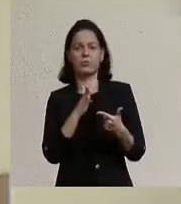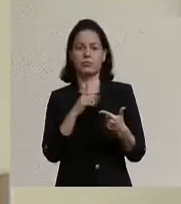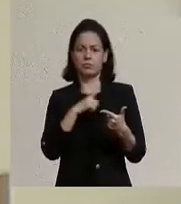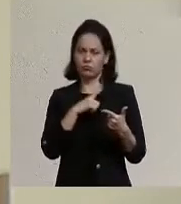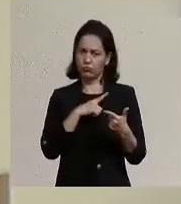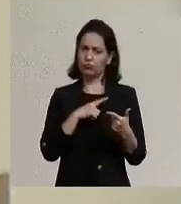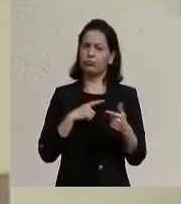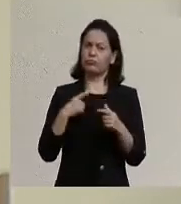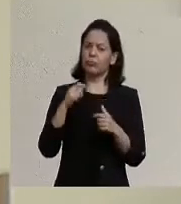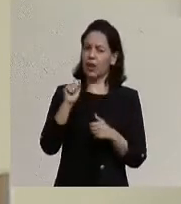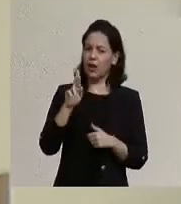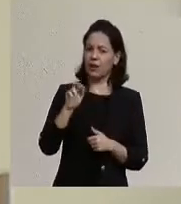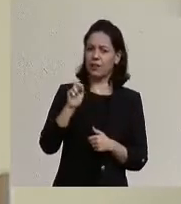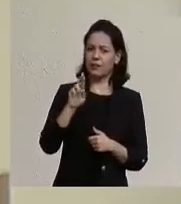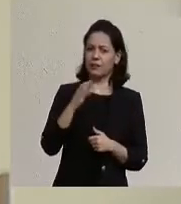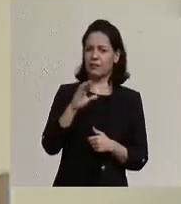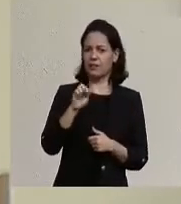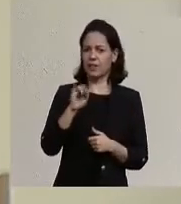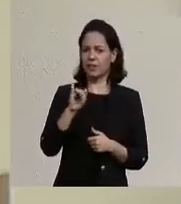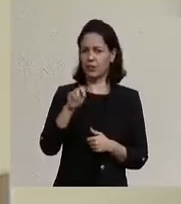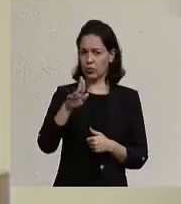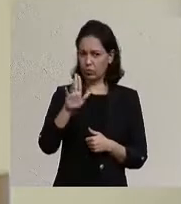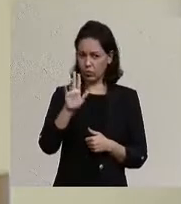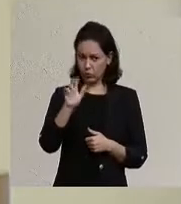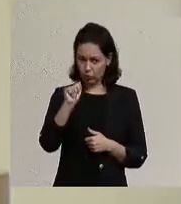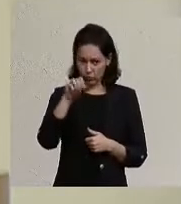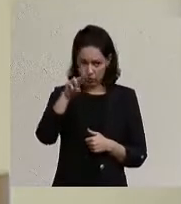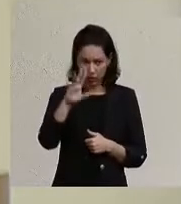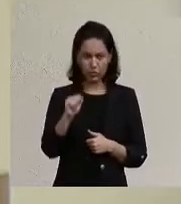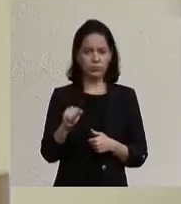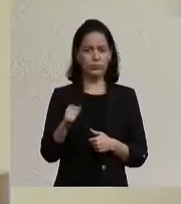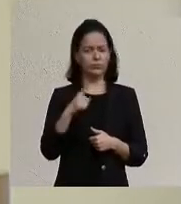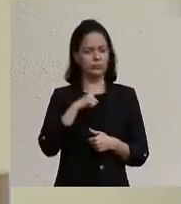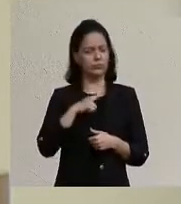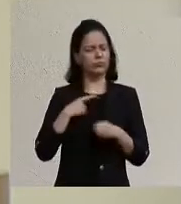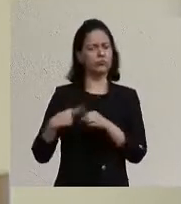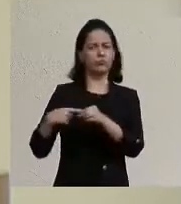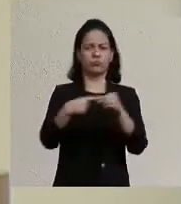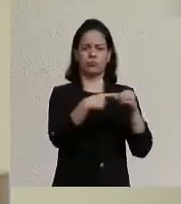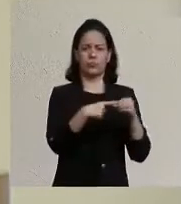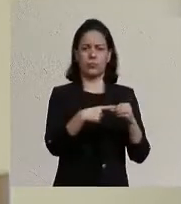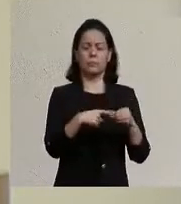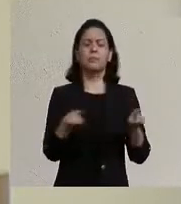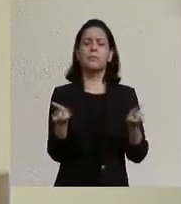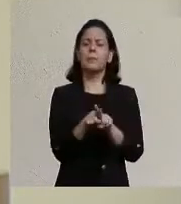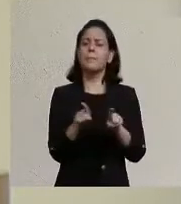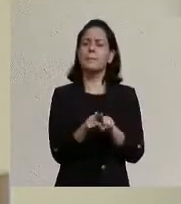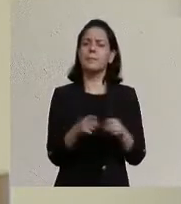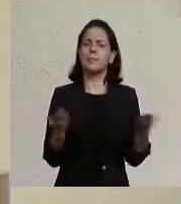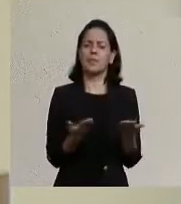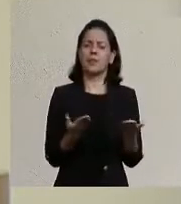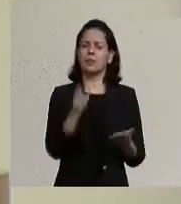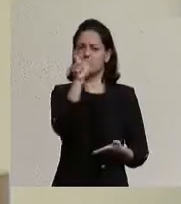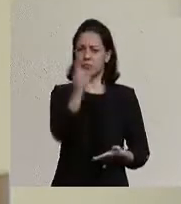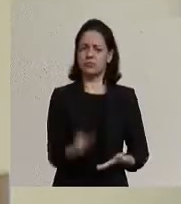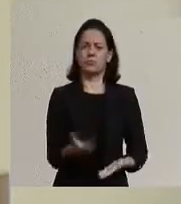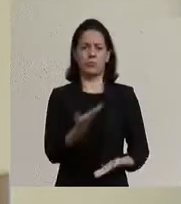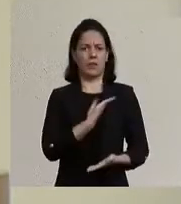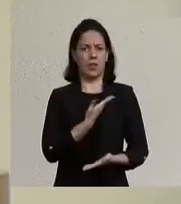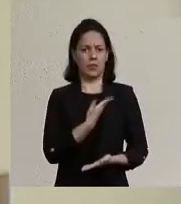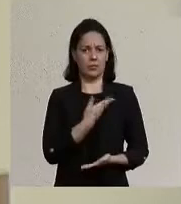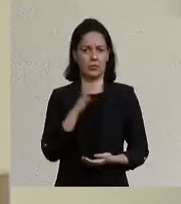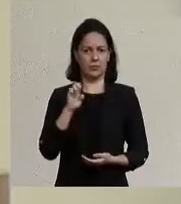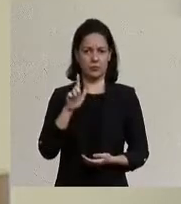toda a região e quero falar aqui também para o meu amigo Elvis César